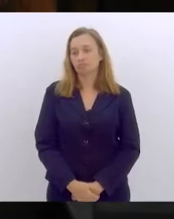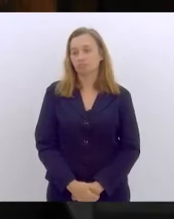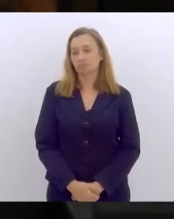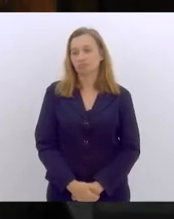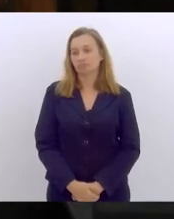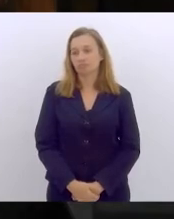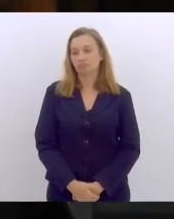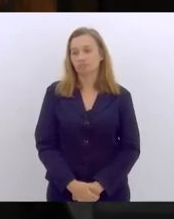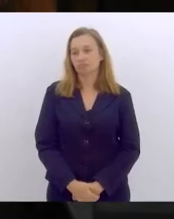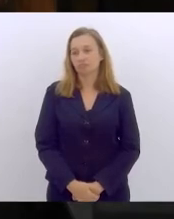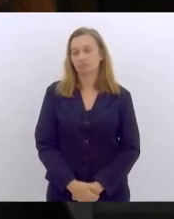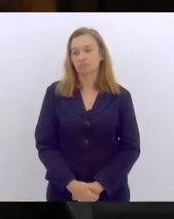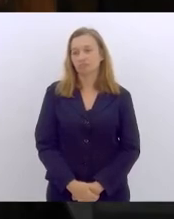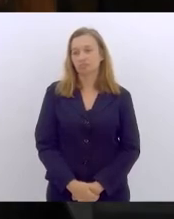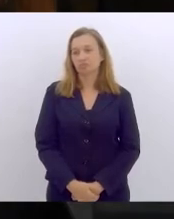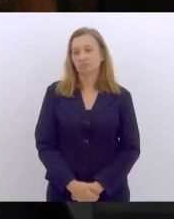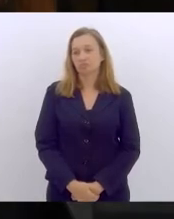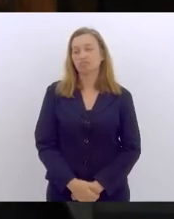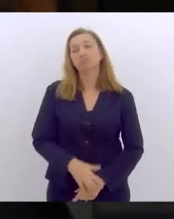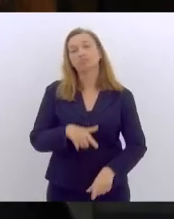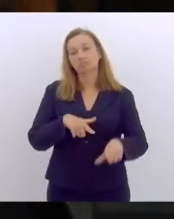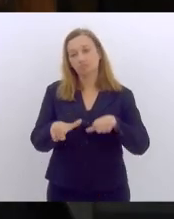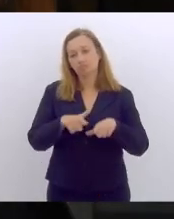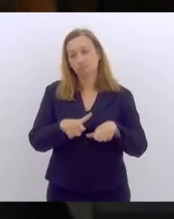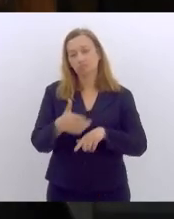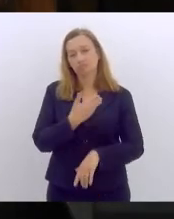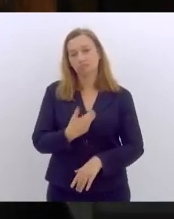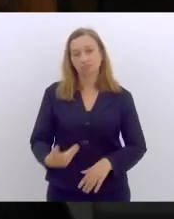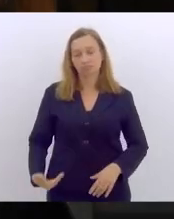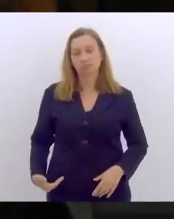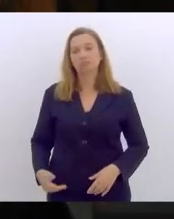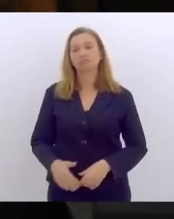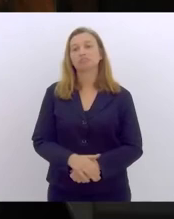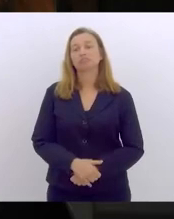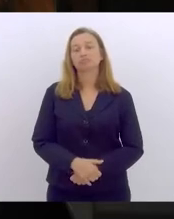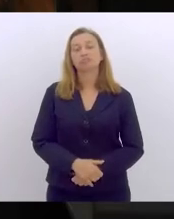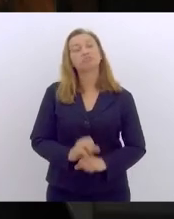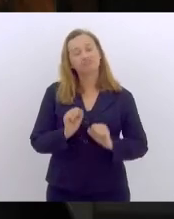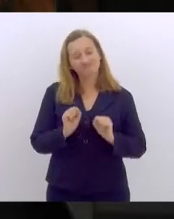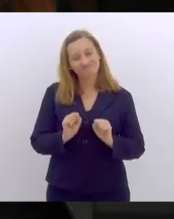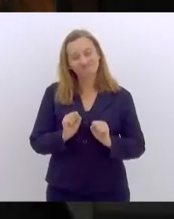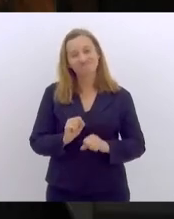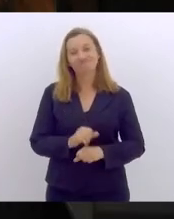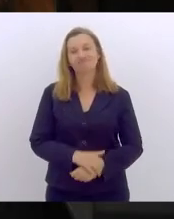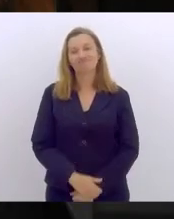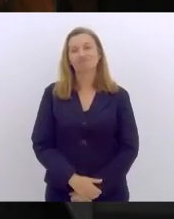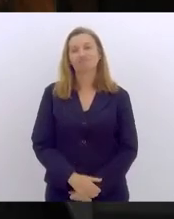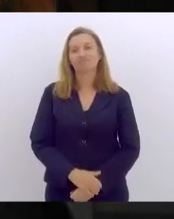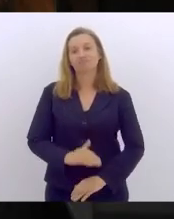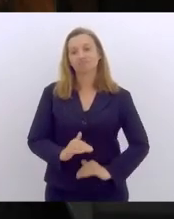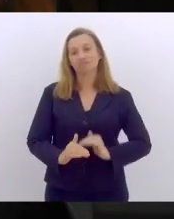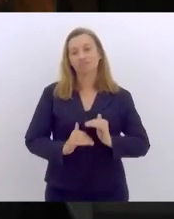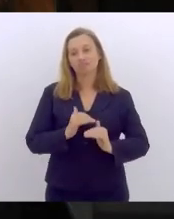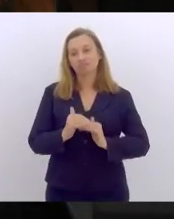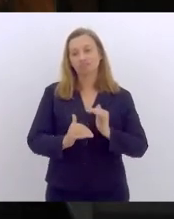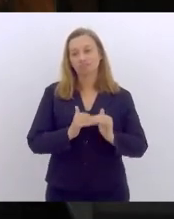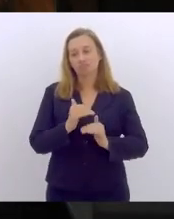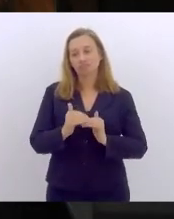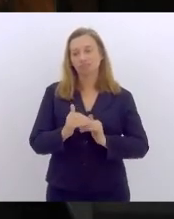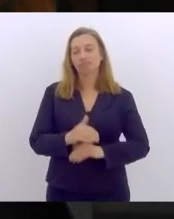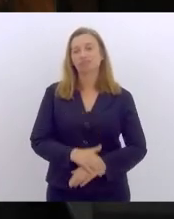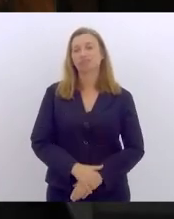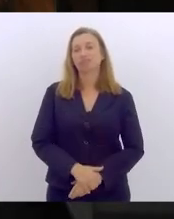das vidas, das funções públicas exercidas, para que a gente possa avançar no